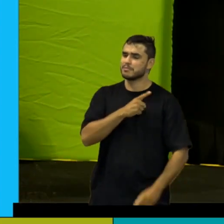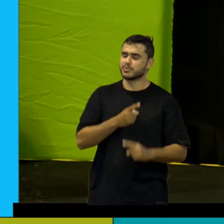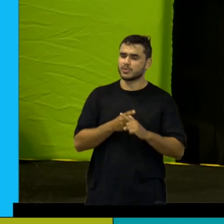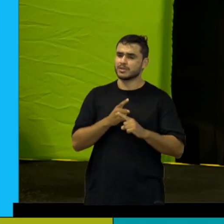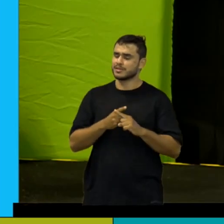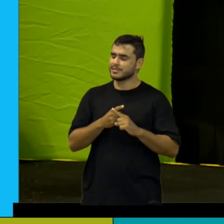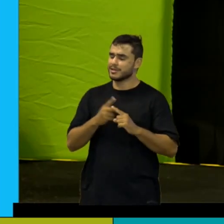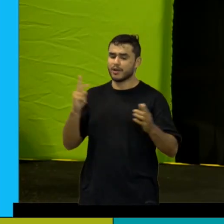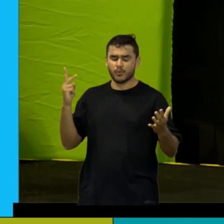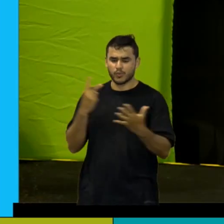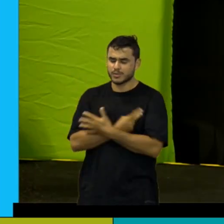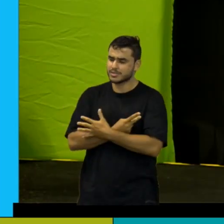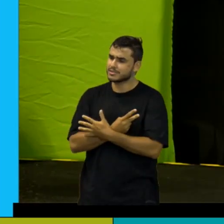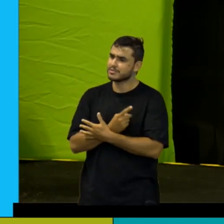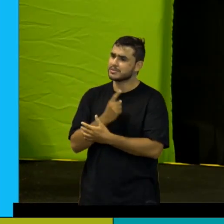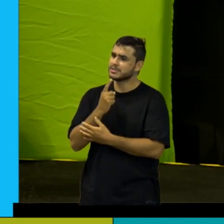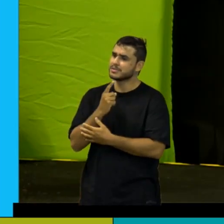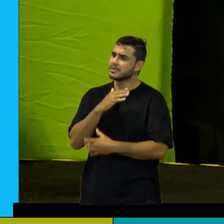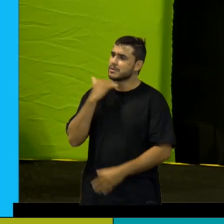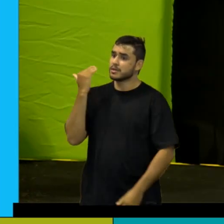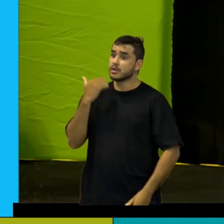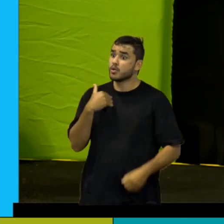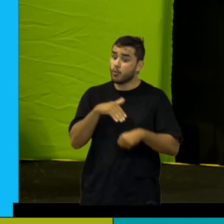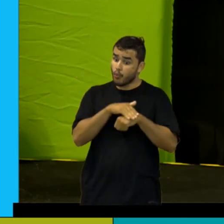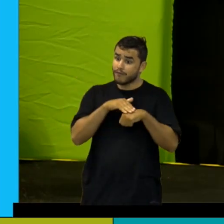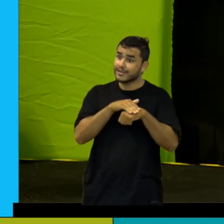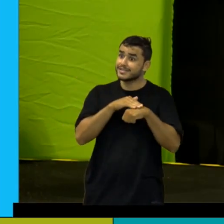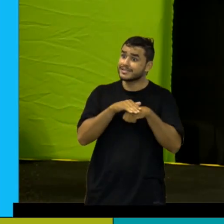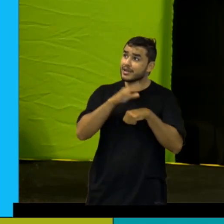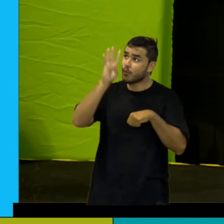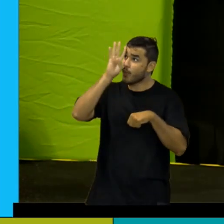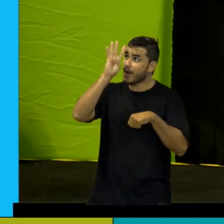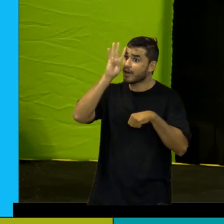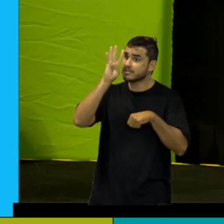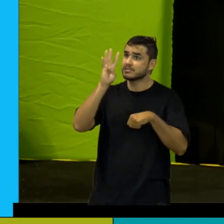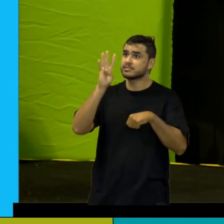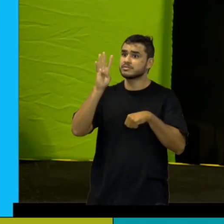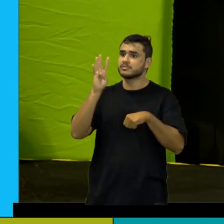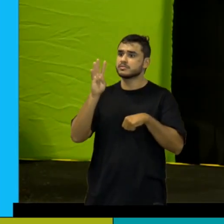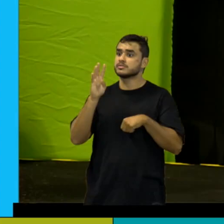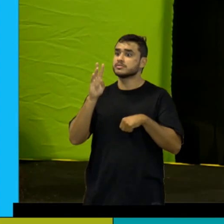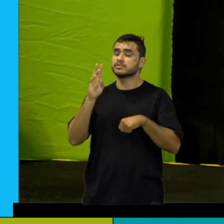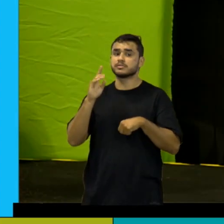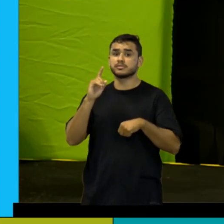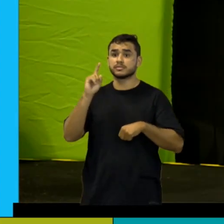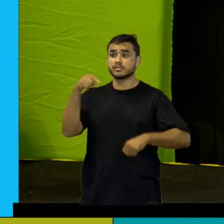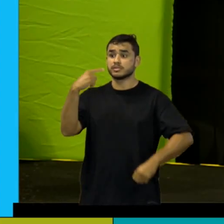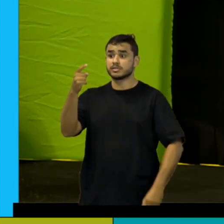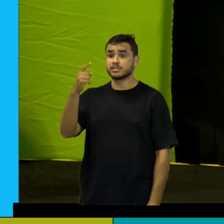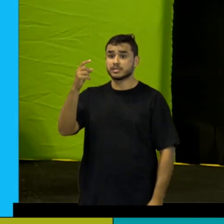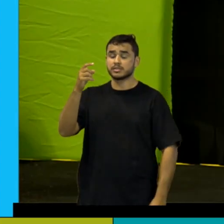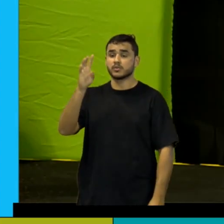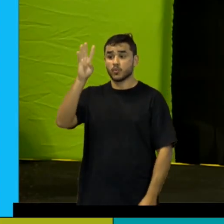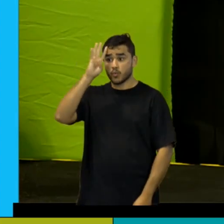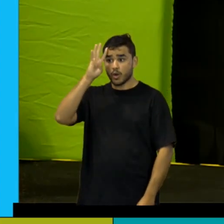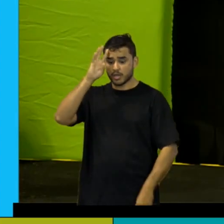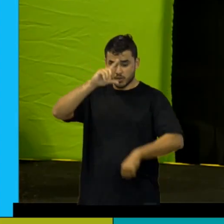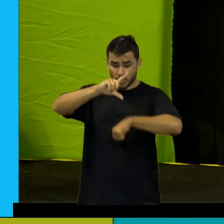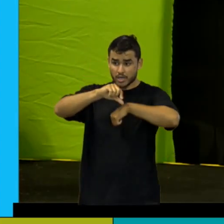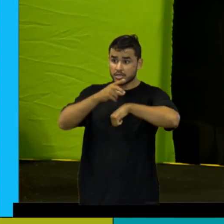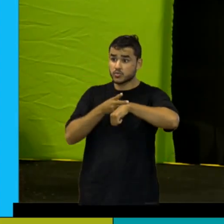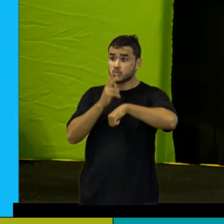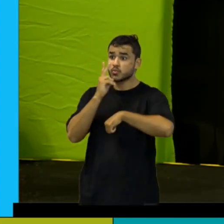que passou, o Simval, eu estava conversando com ele, na quarta-feira, no dia que ele partiu, na quarta-feira, às